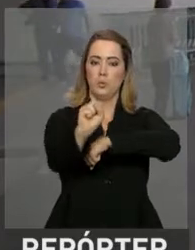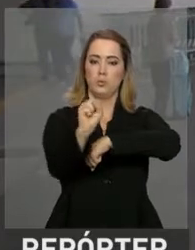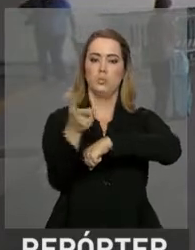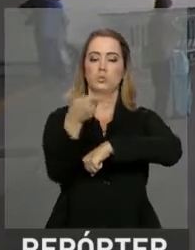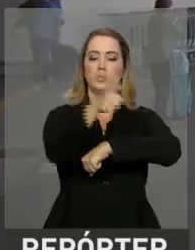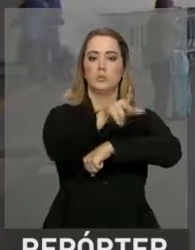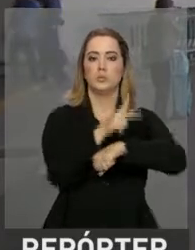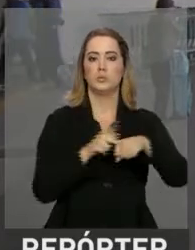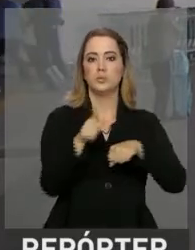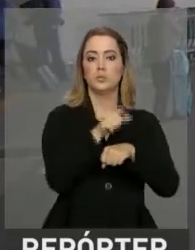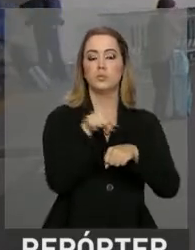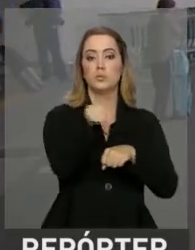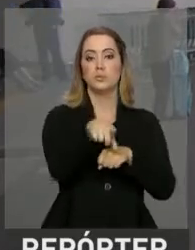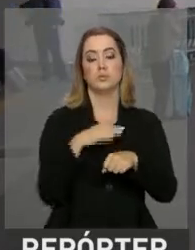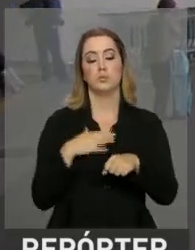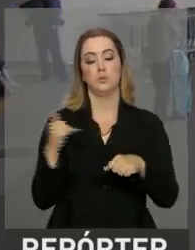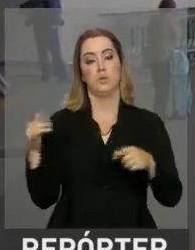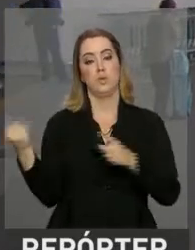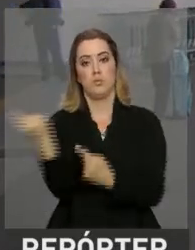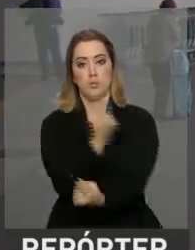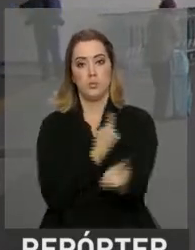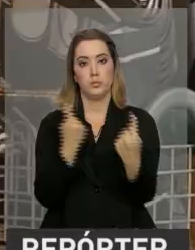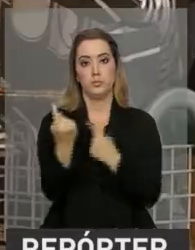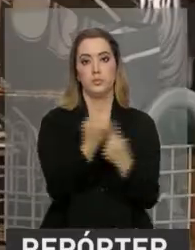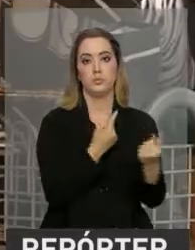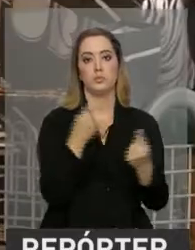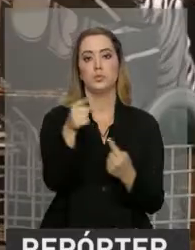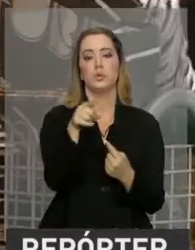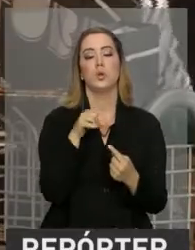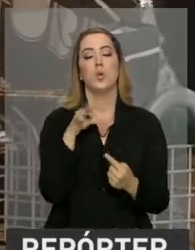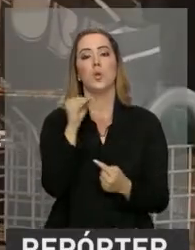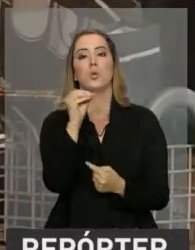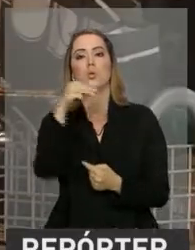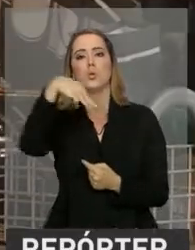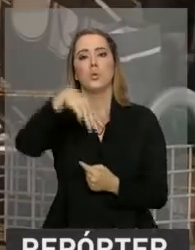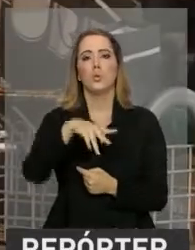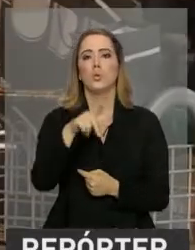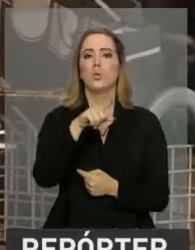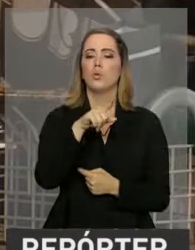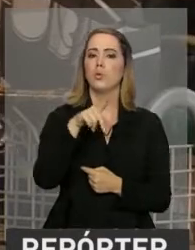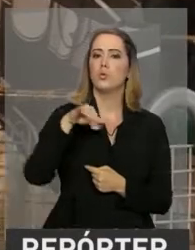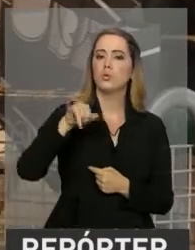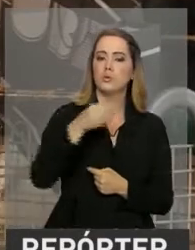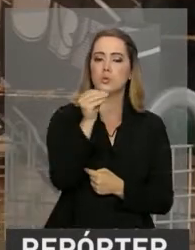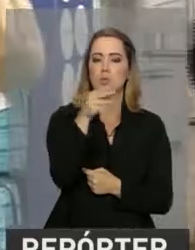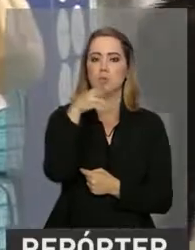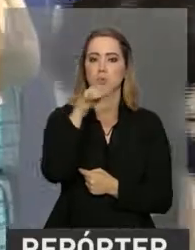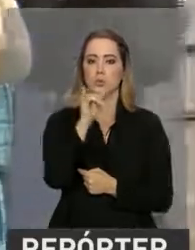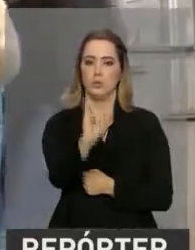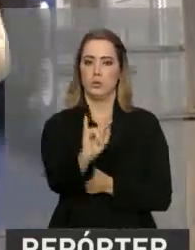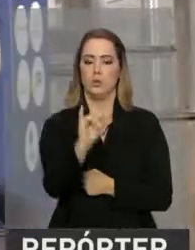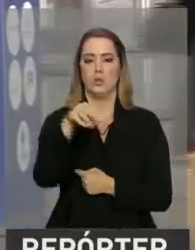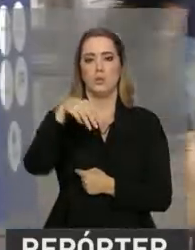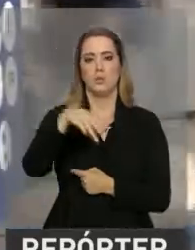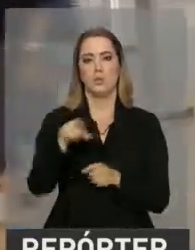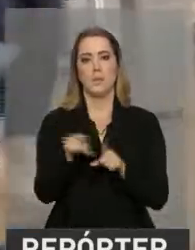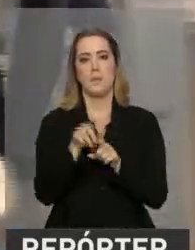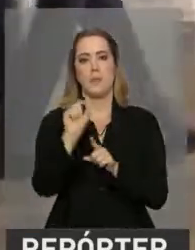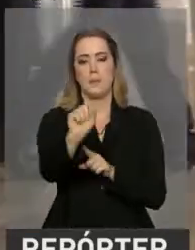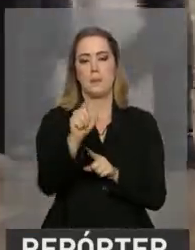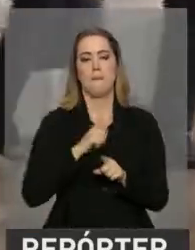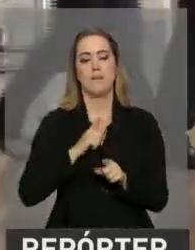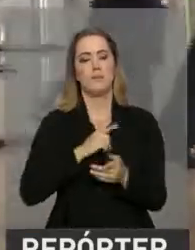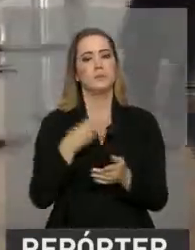Essa é a previsão do movimento no aeroporto internacional Ton Jobim no Rio de de Janeiro na próxima segunda-feira dos 3.500